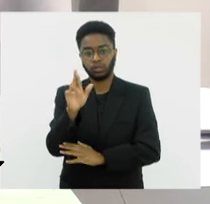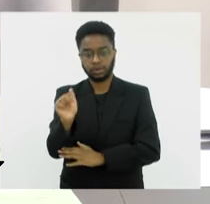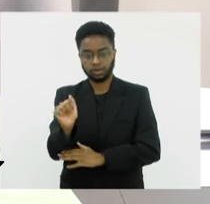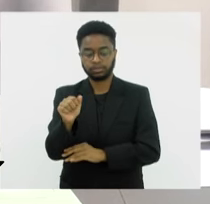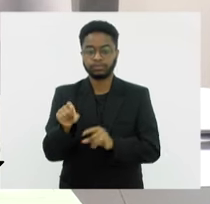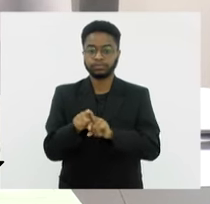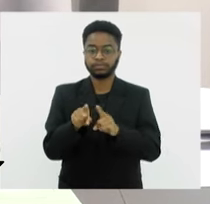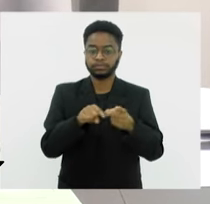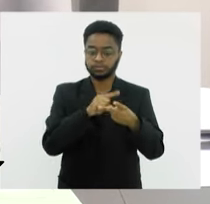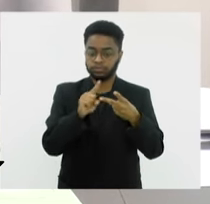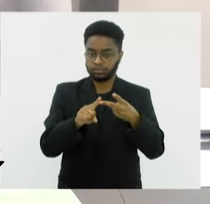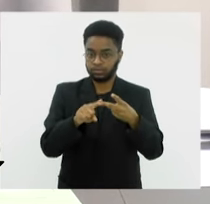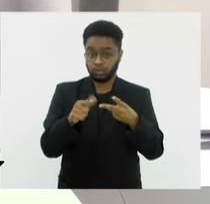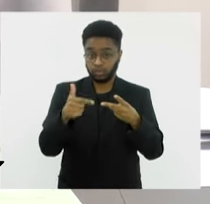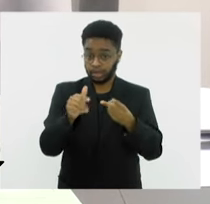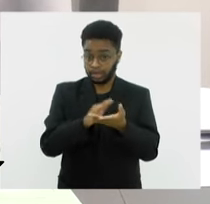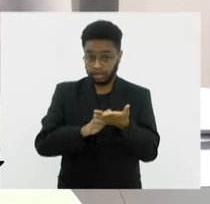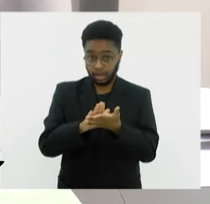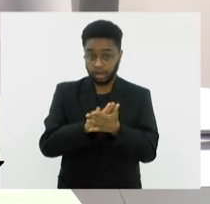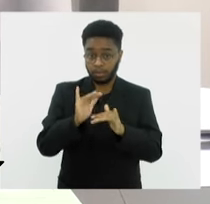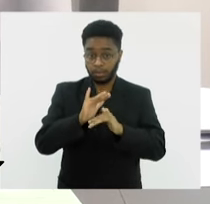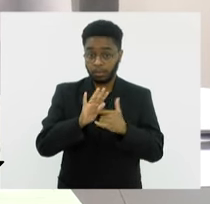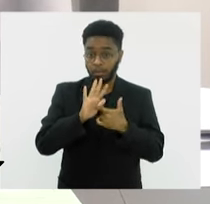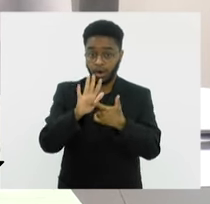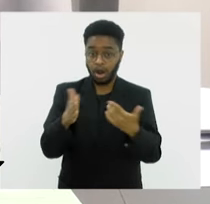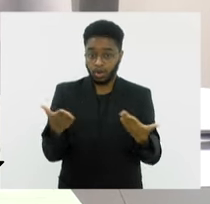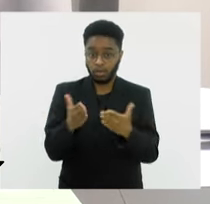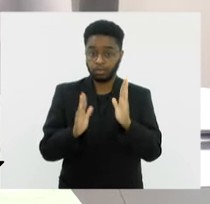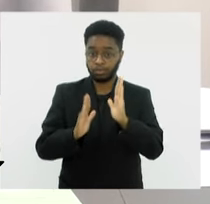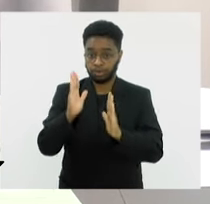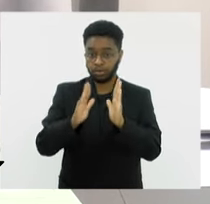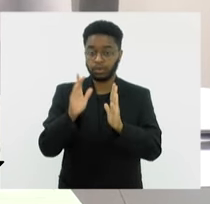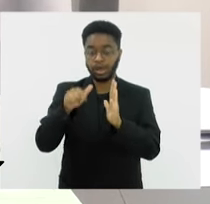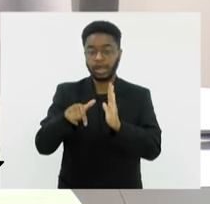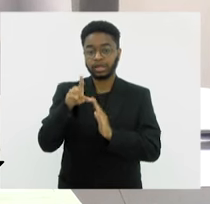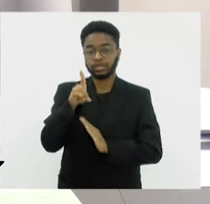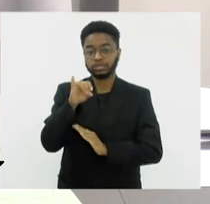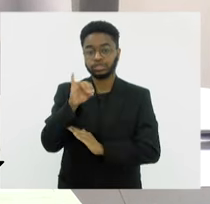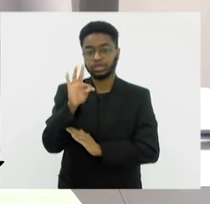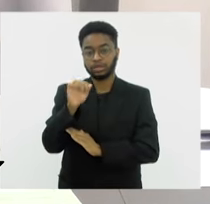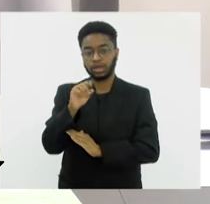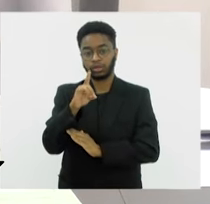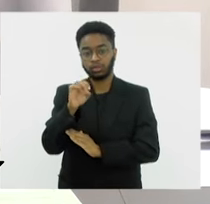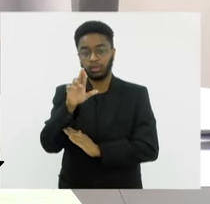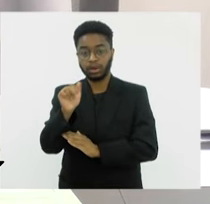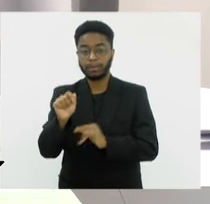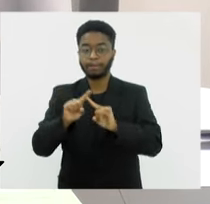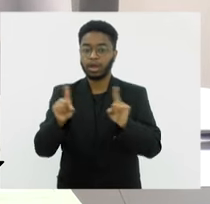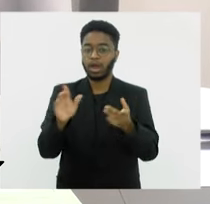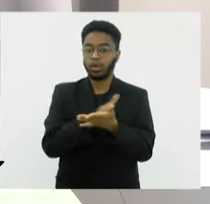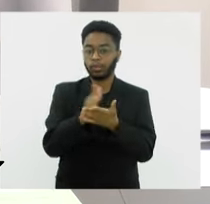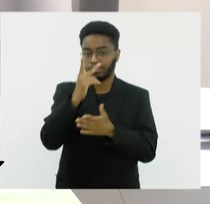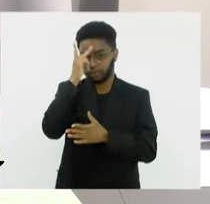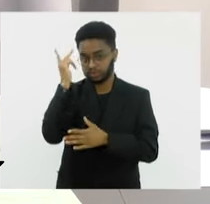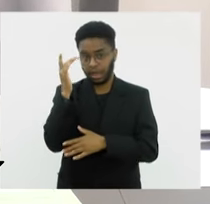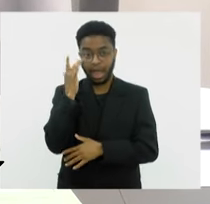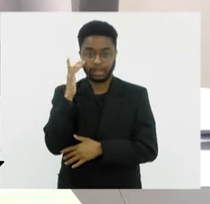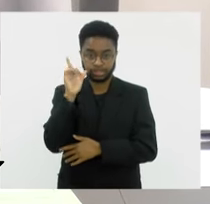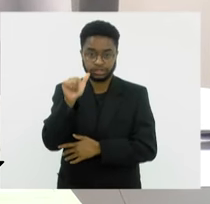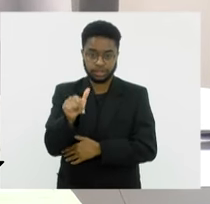lugar, como também não há nada que declare o momento atual como ditadura, embora muitos considerem, inclusive eu. Segundo,